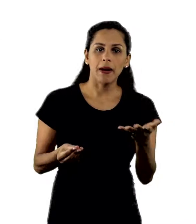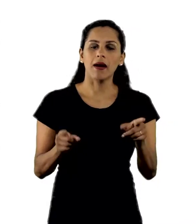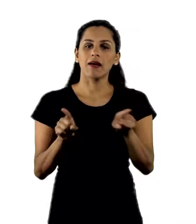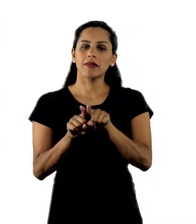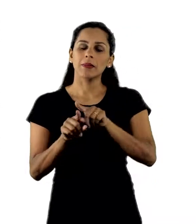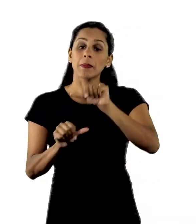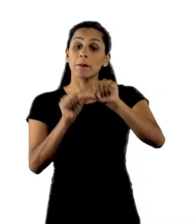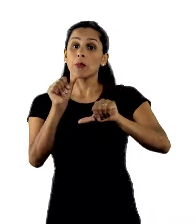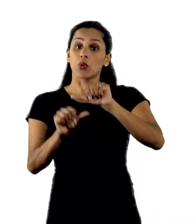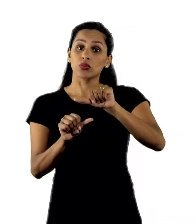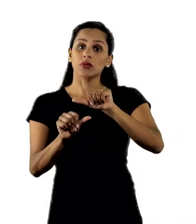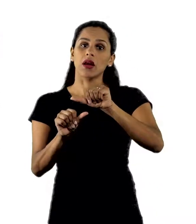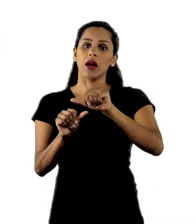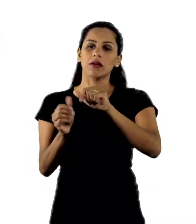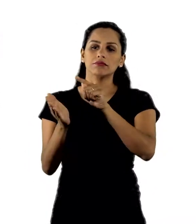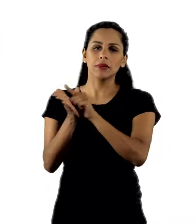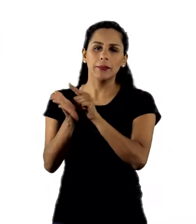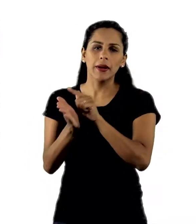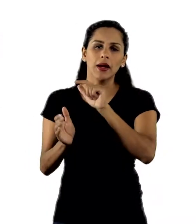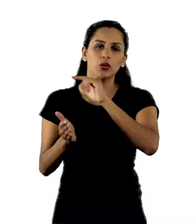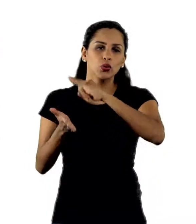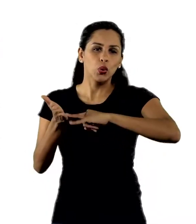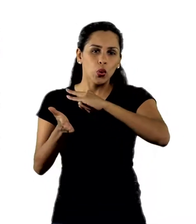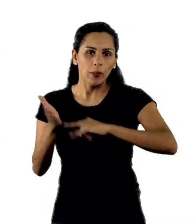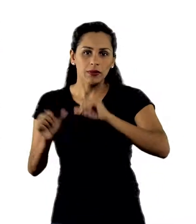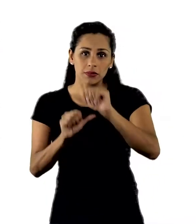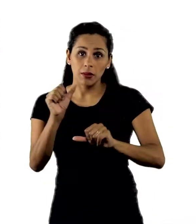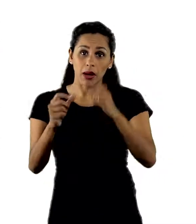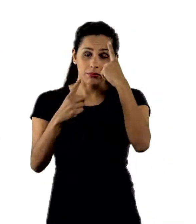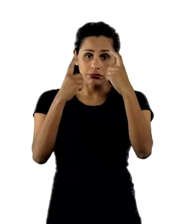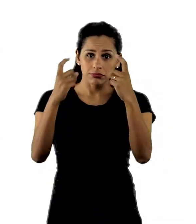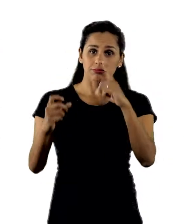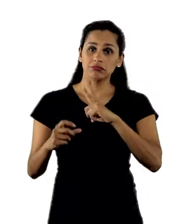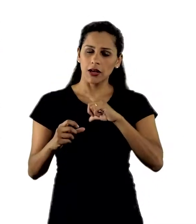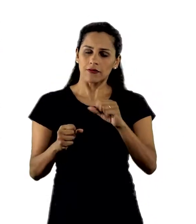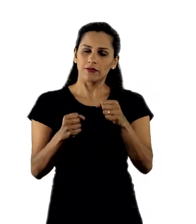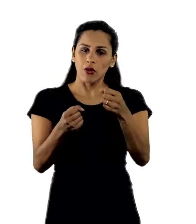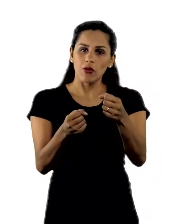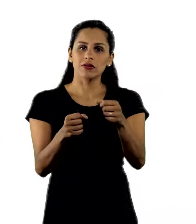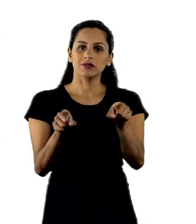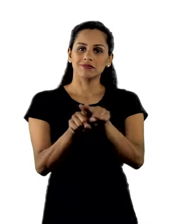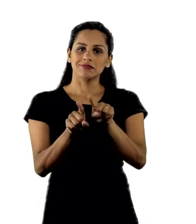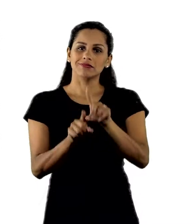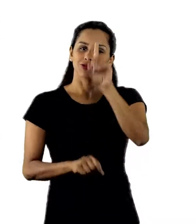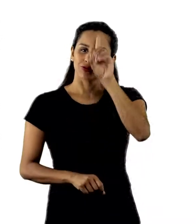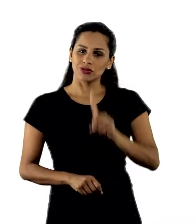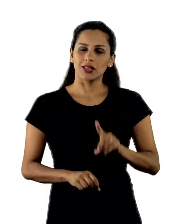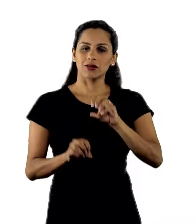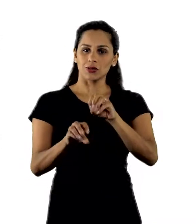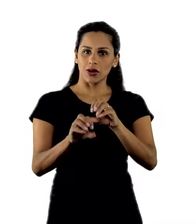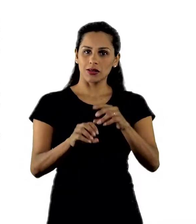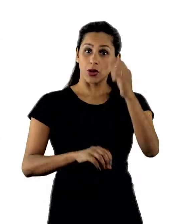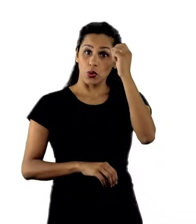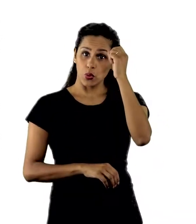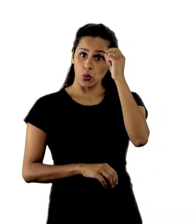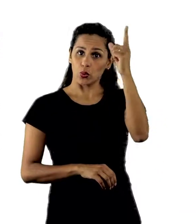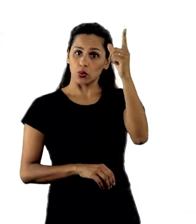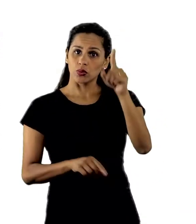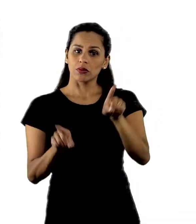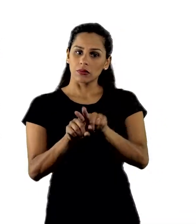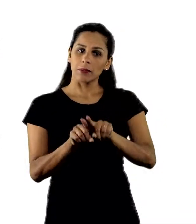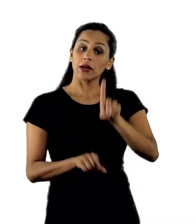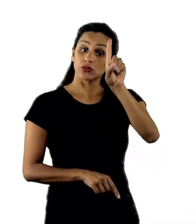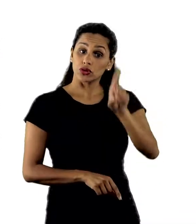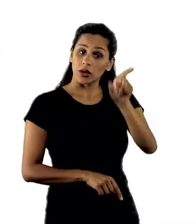trabalhos e obras criativas têm ganhado força e se justificam pelo direito à educação e à cultura e também pelo direito